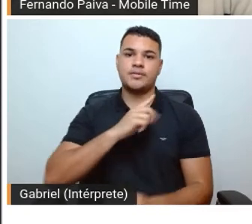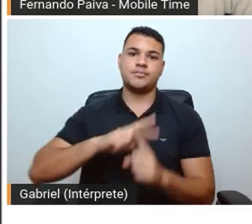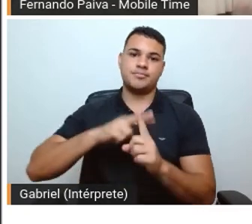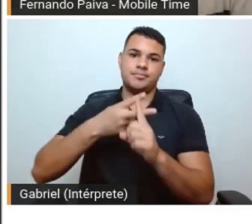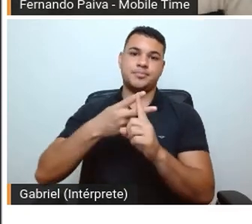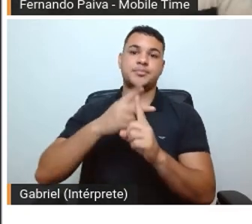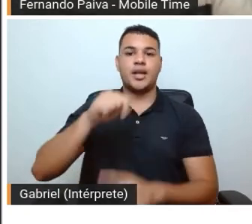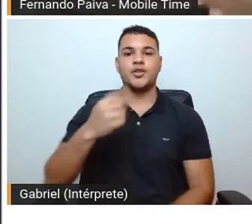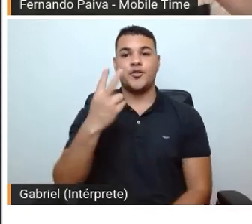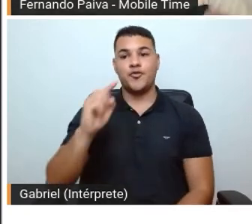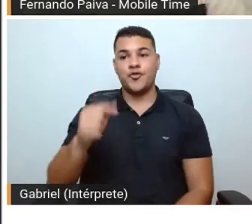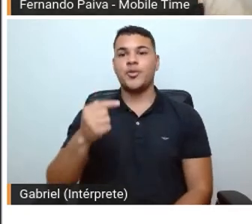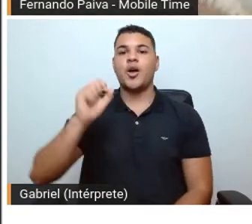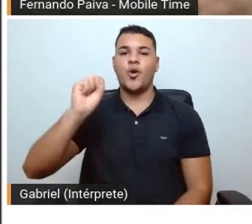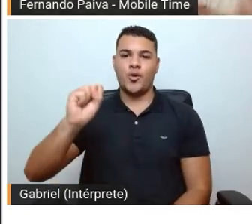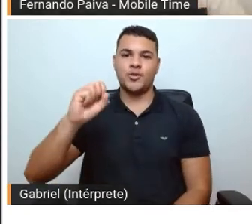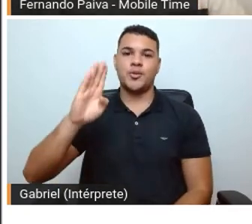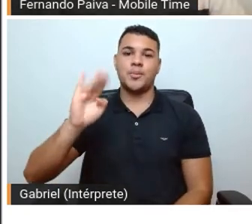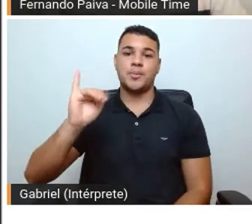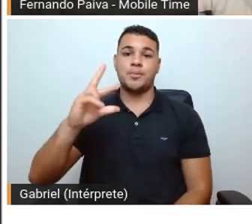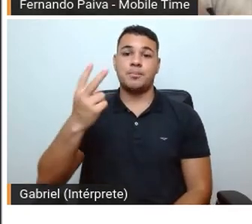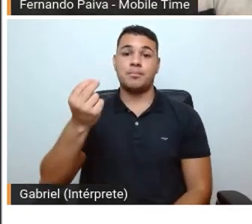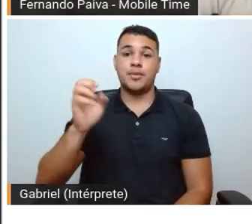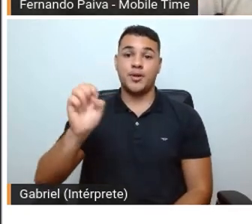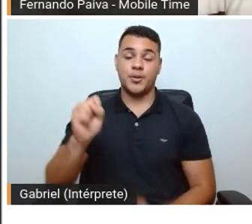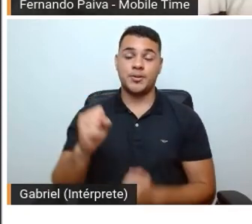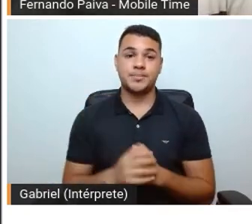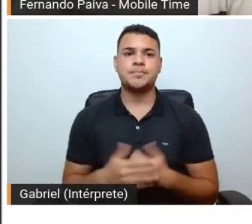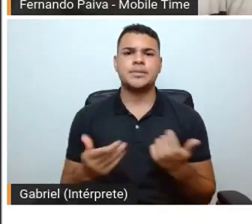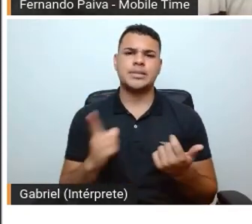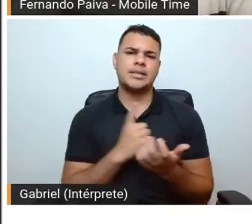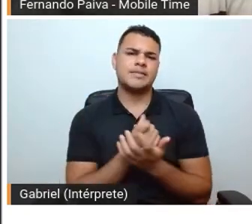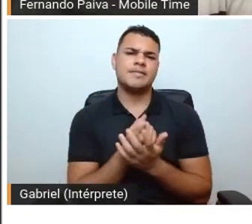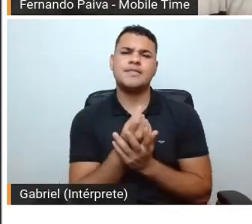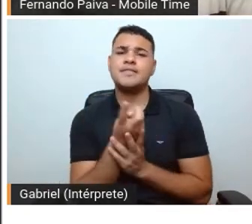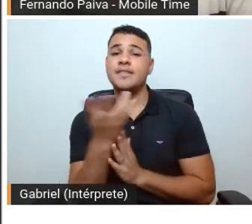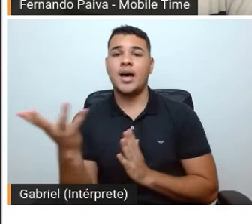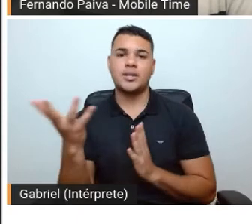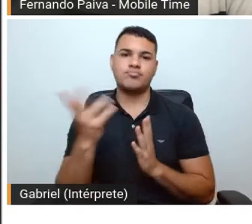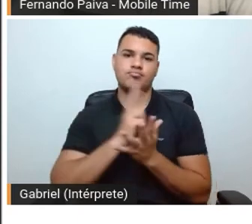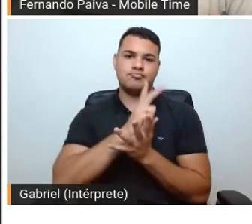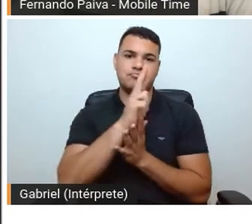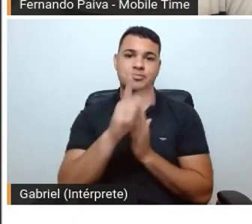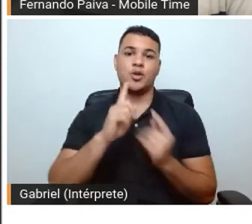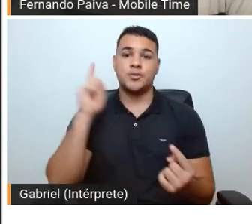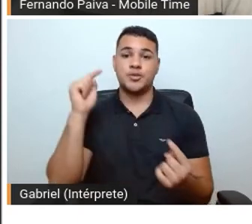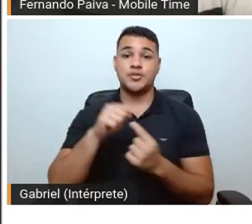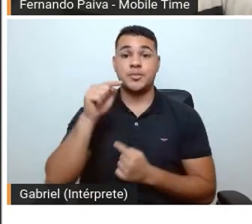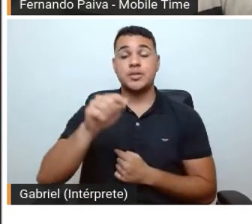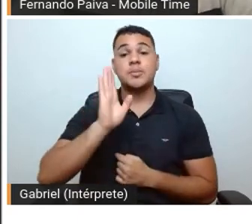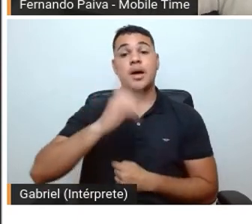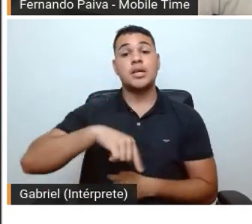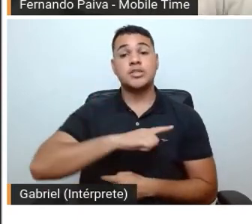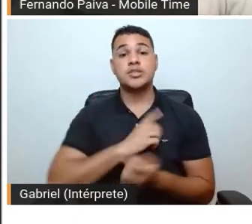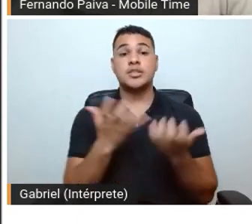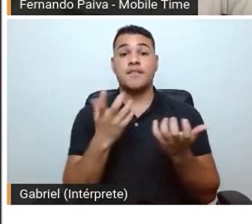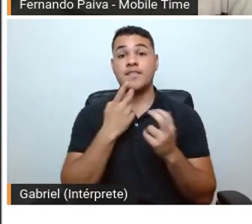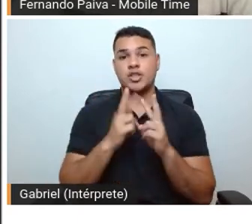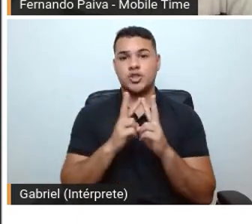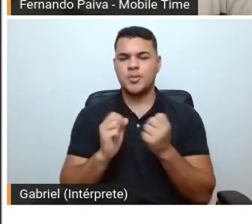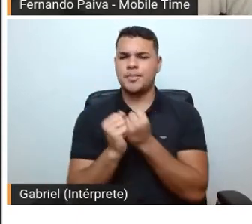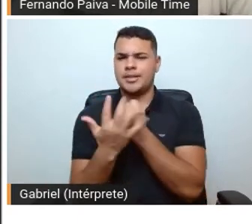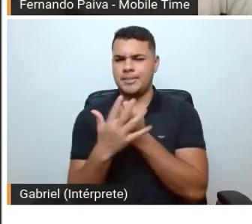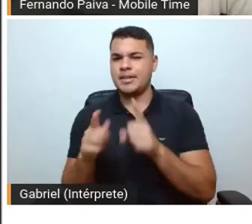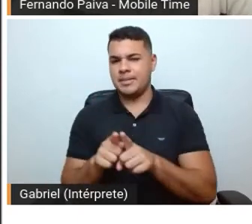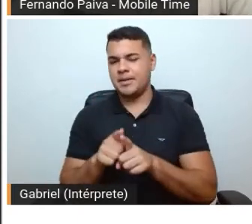e moto em várias razões para isso mas a gente a gente tem Vista que vamos falar um pouco de pandemia já ainda tem um